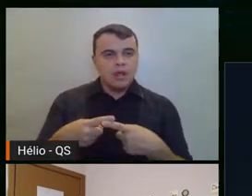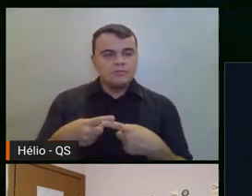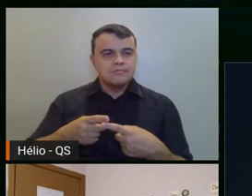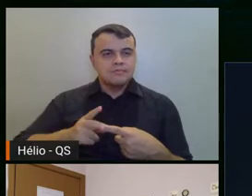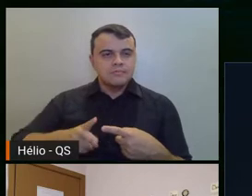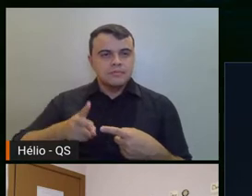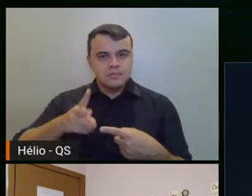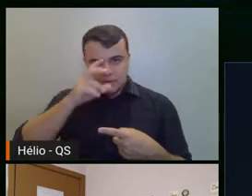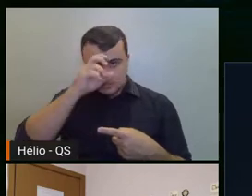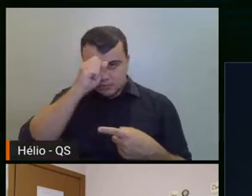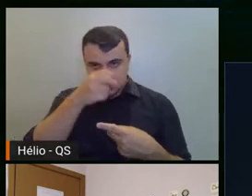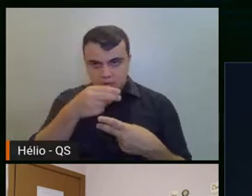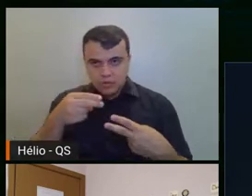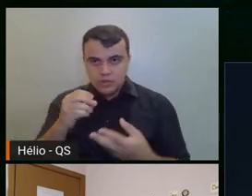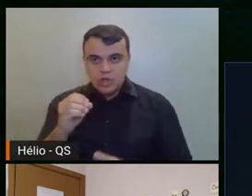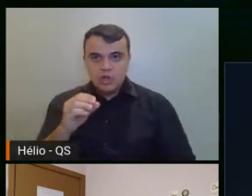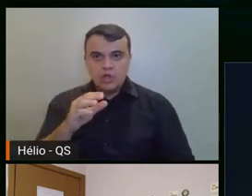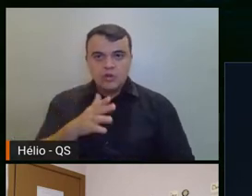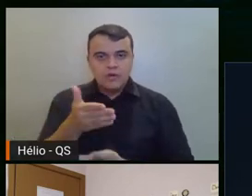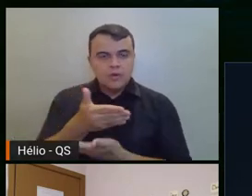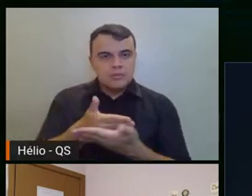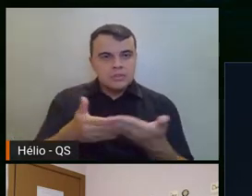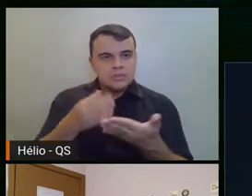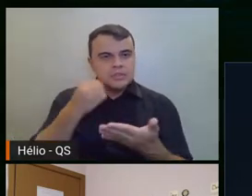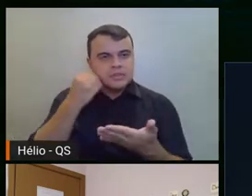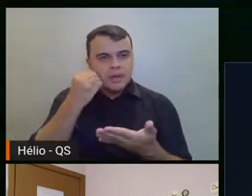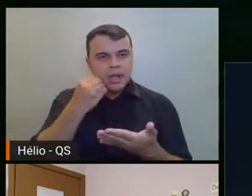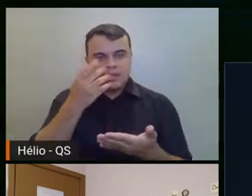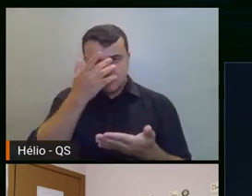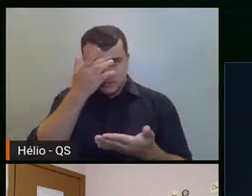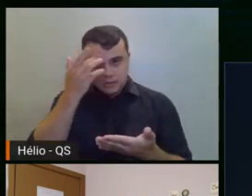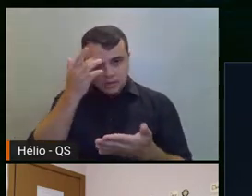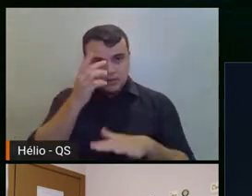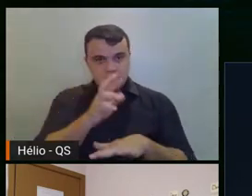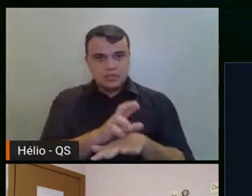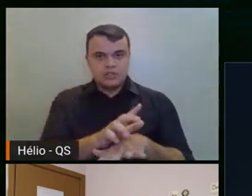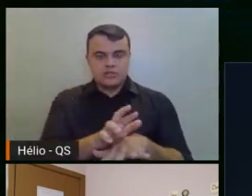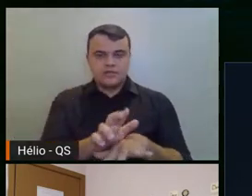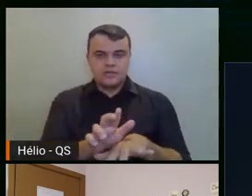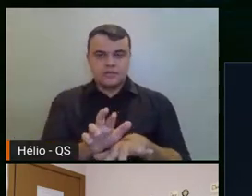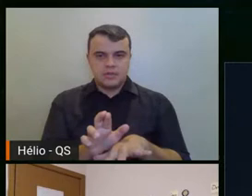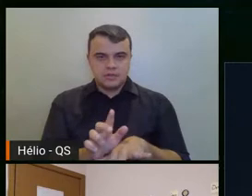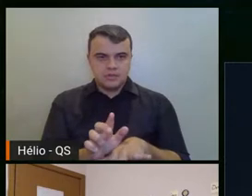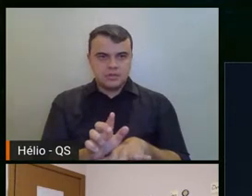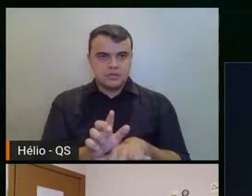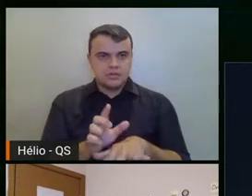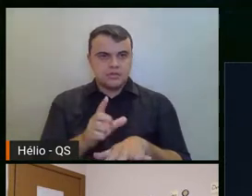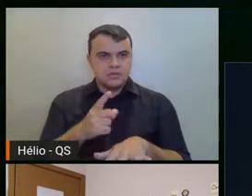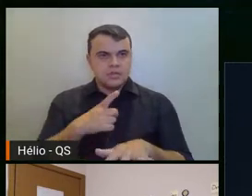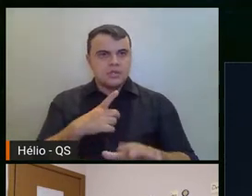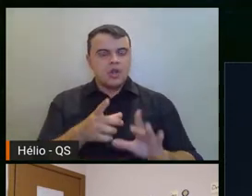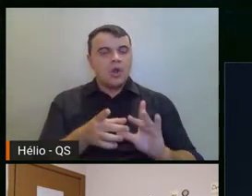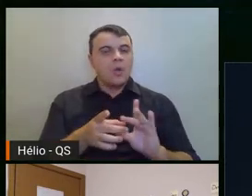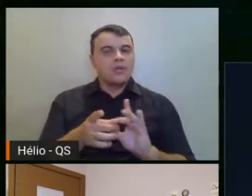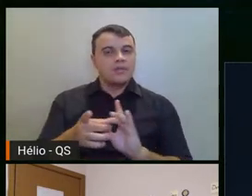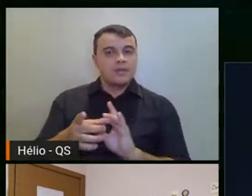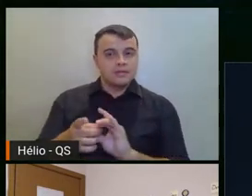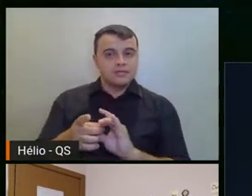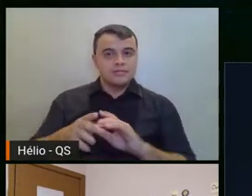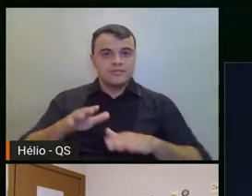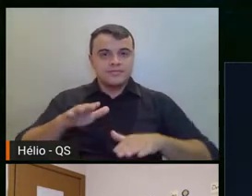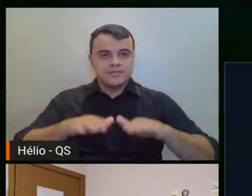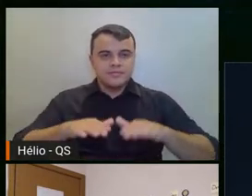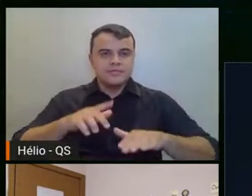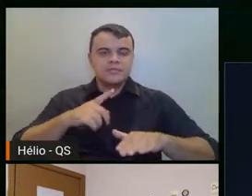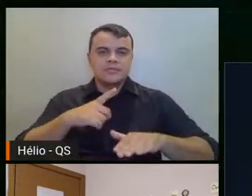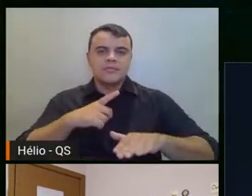sempre aprendendo coisas novas sempre compartilhando experiências com pessoas de diferentes contextos né então às vezes você tem